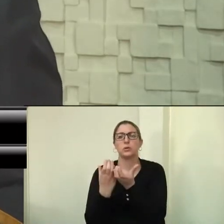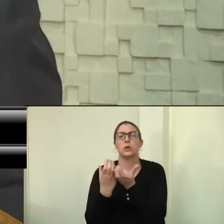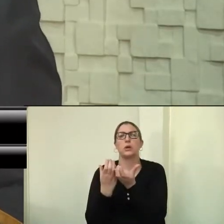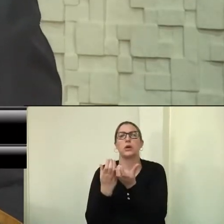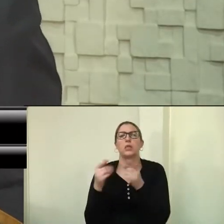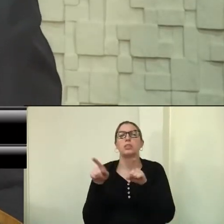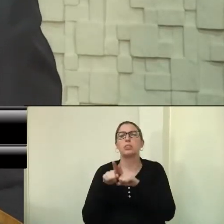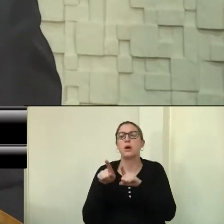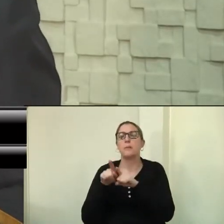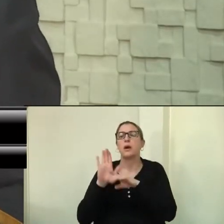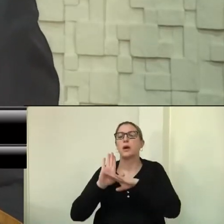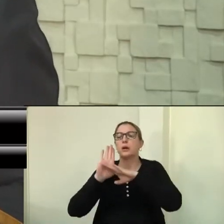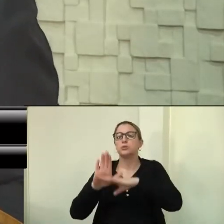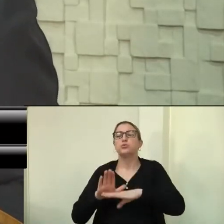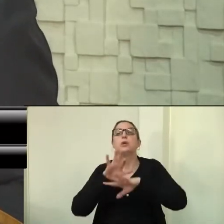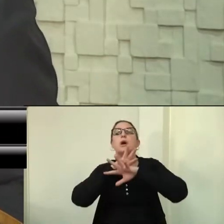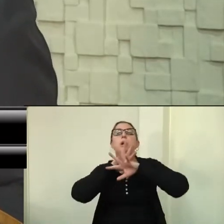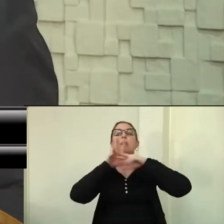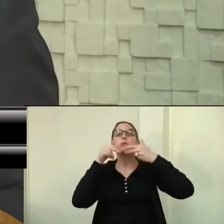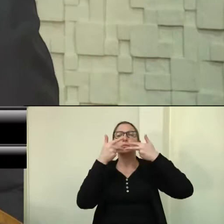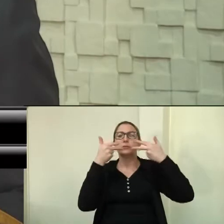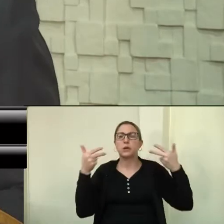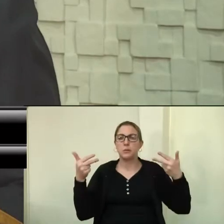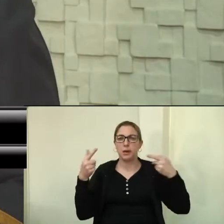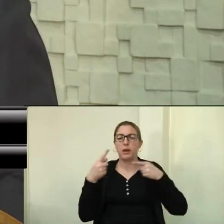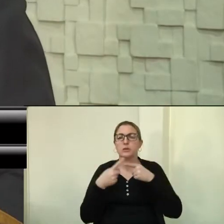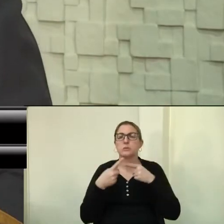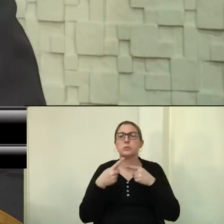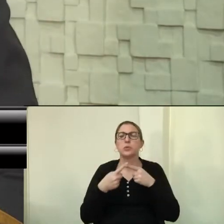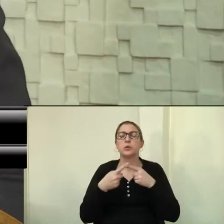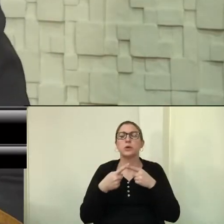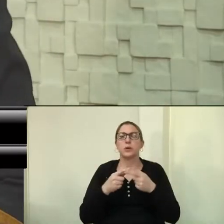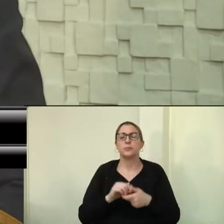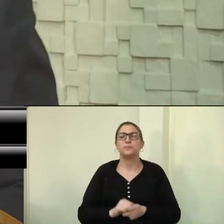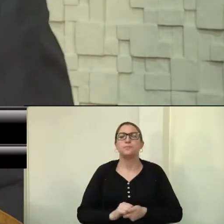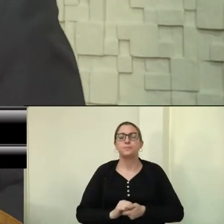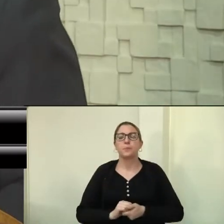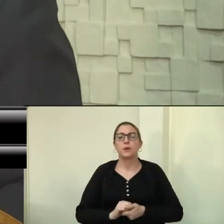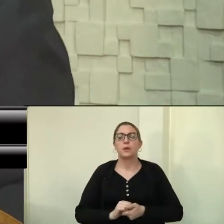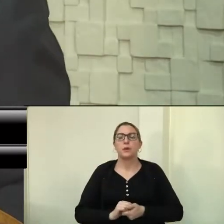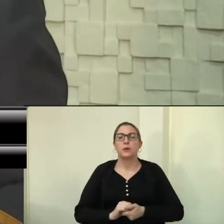e também ajudar os animais, porque nós há